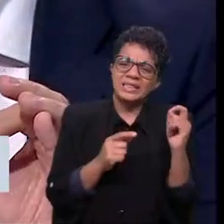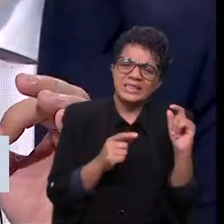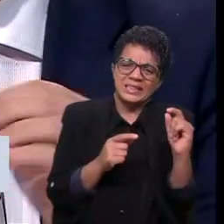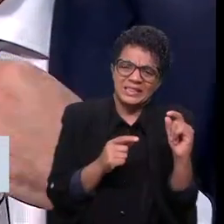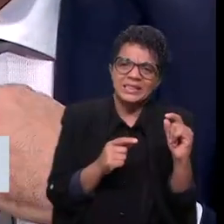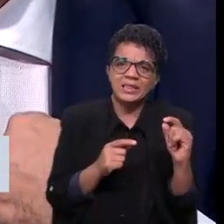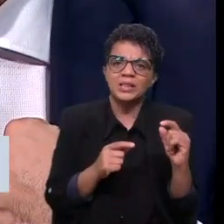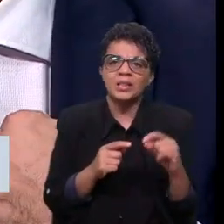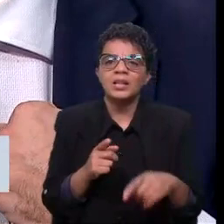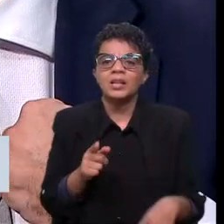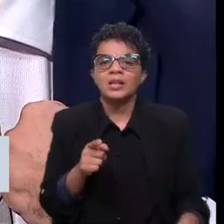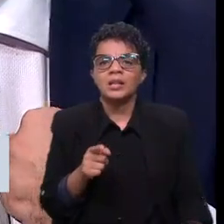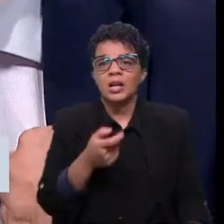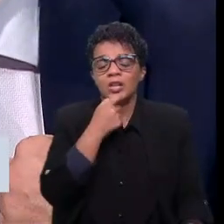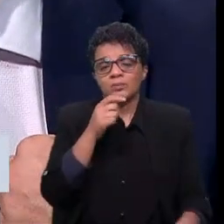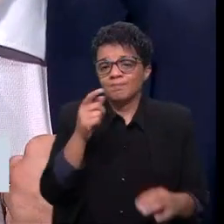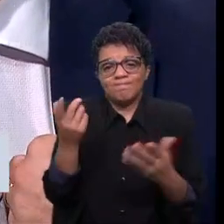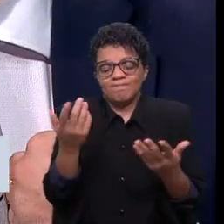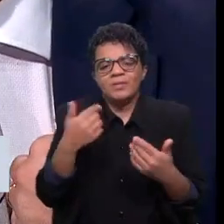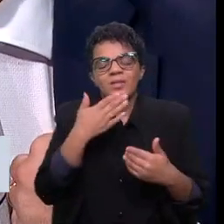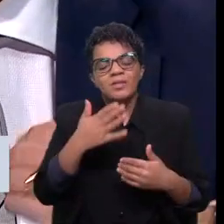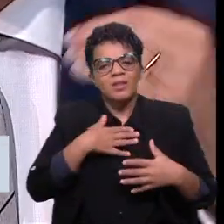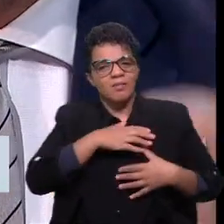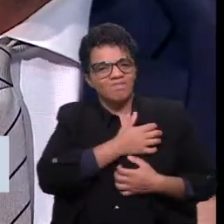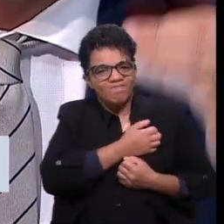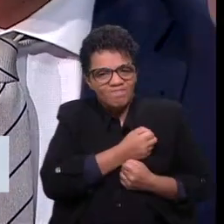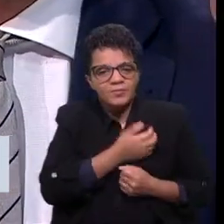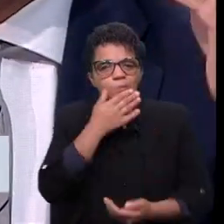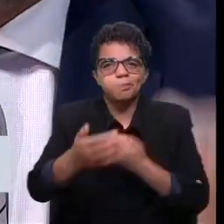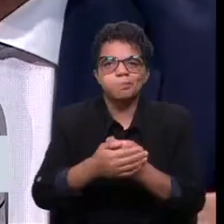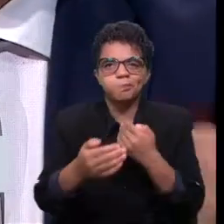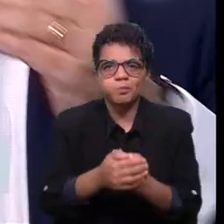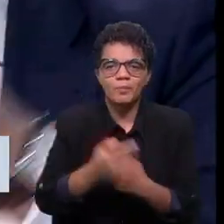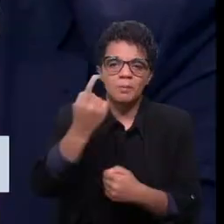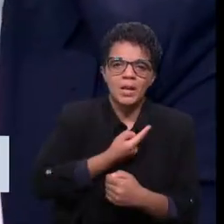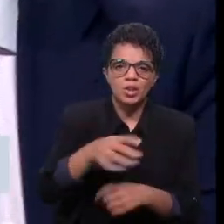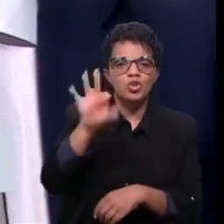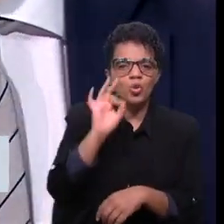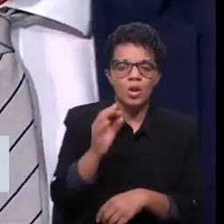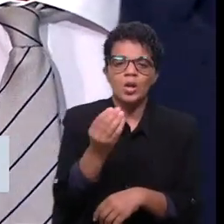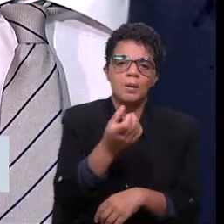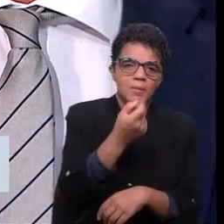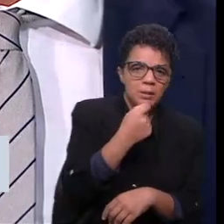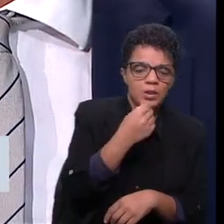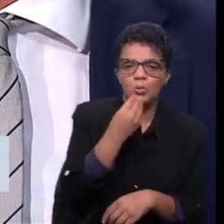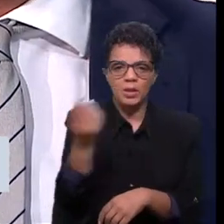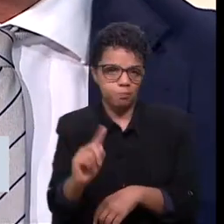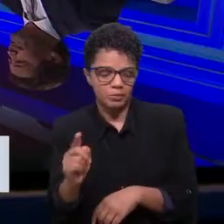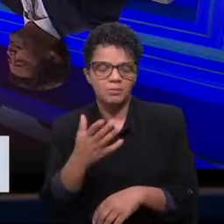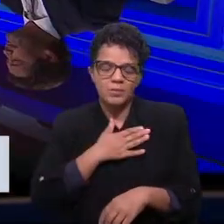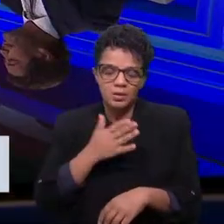os tem que terminar o debate ó Lu a mim parte-me coração ver que há idosos que tem que escolher medicamentos em vez de alimentos Essa é que difer